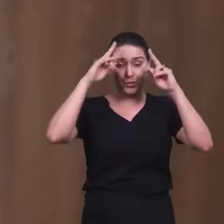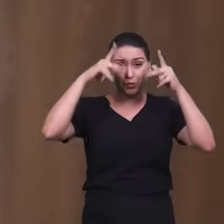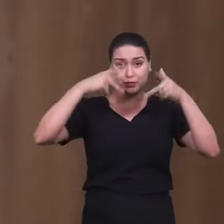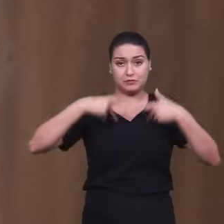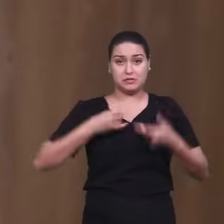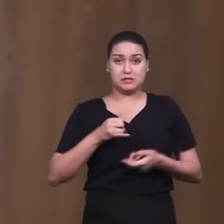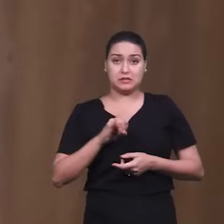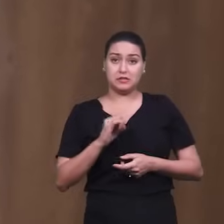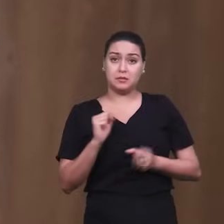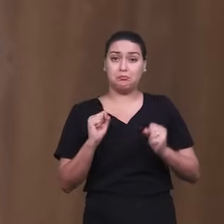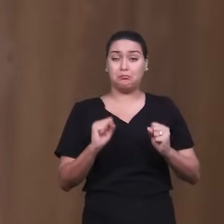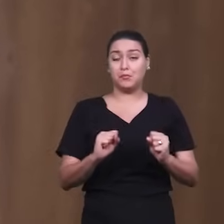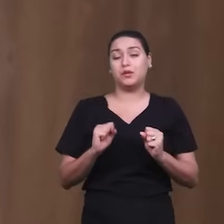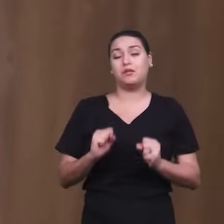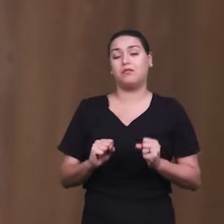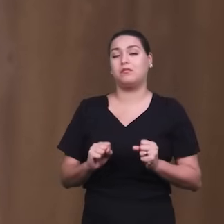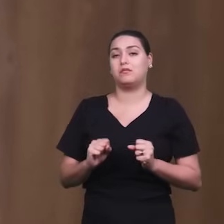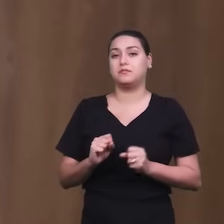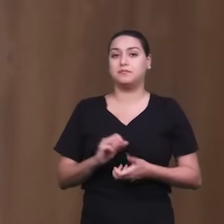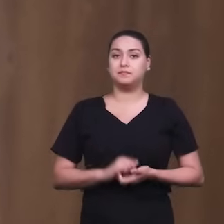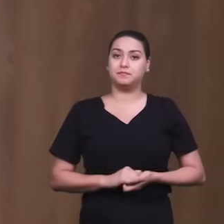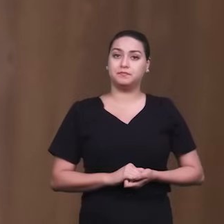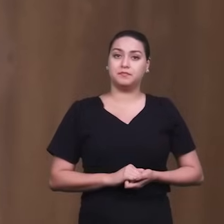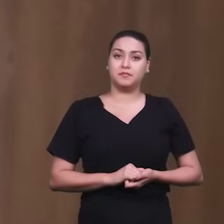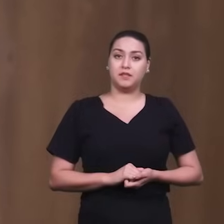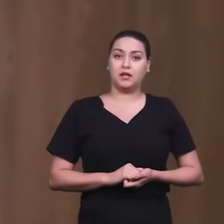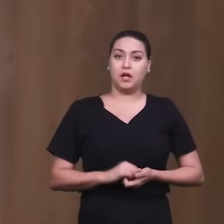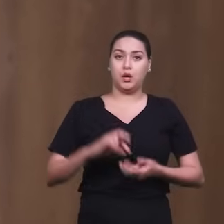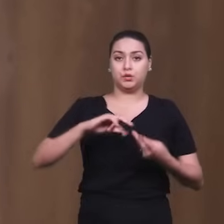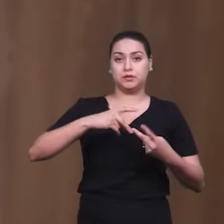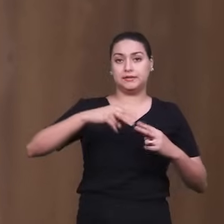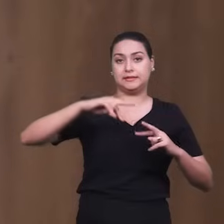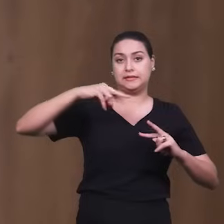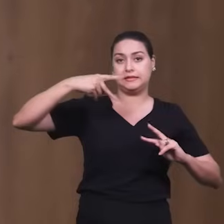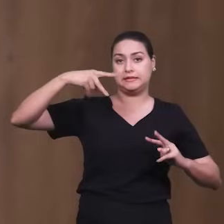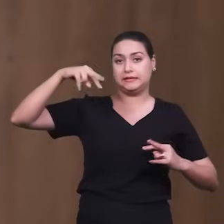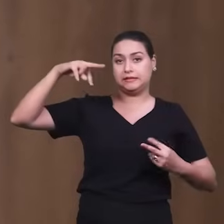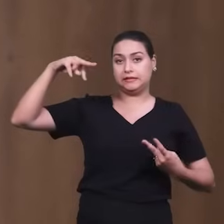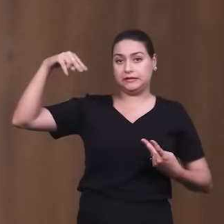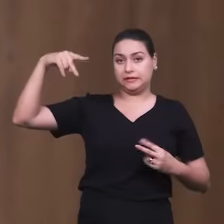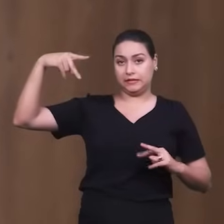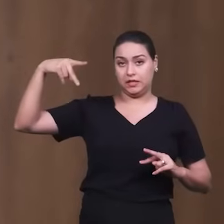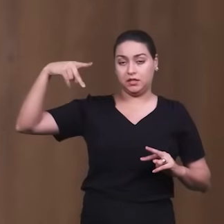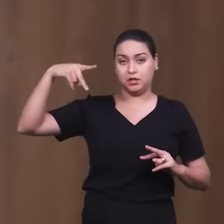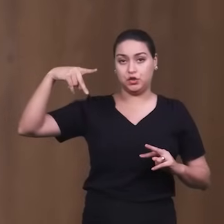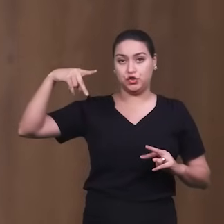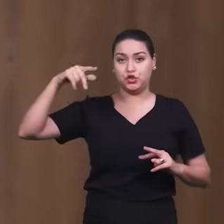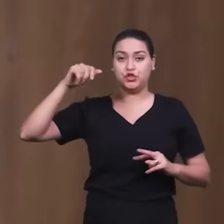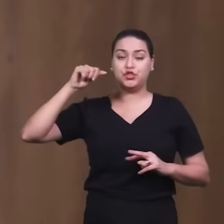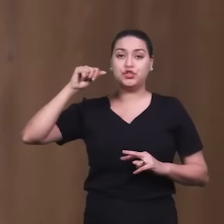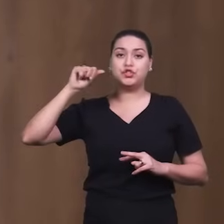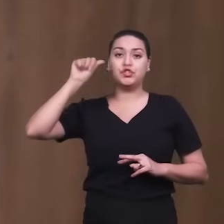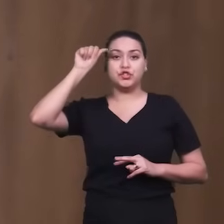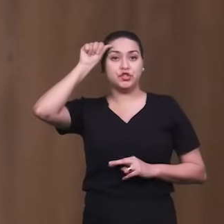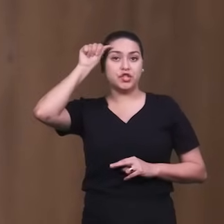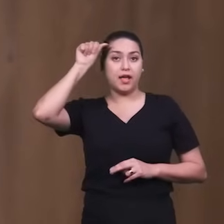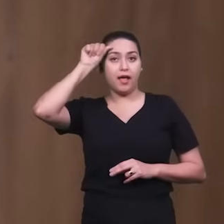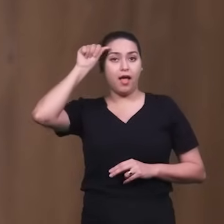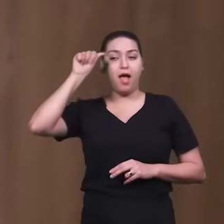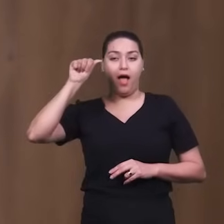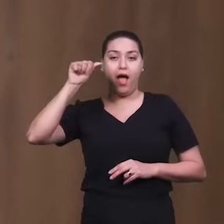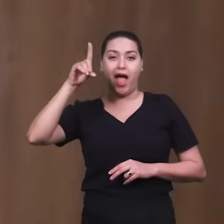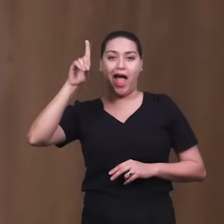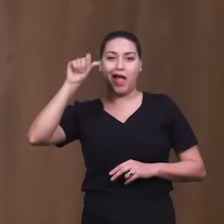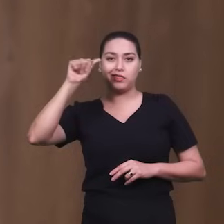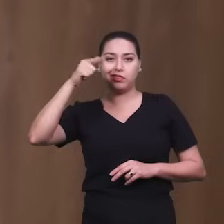vida do homem. Se a gente pudesse, né, se nós pudéssemos pegar o DNA de